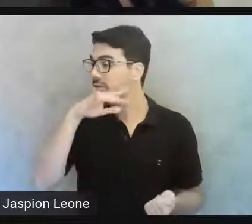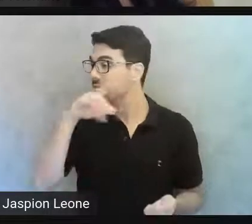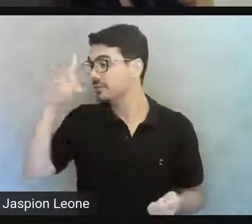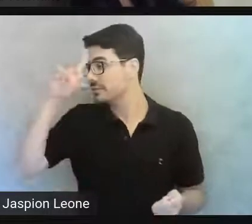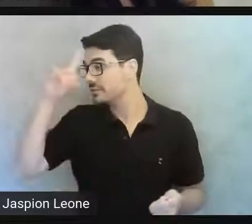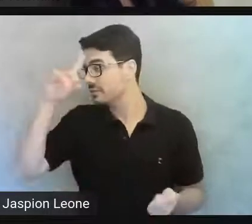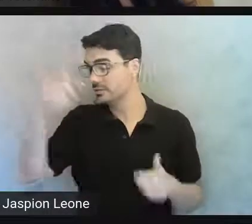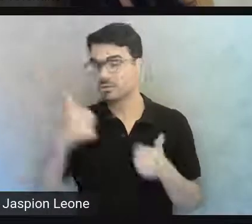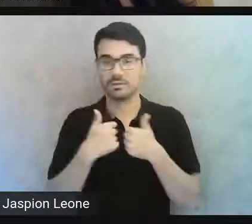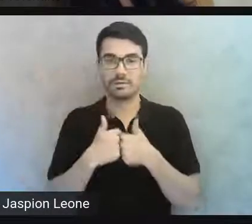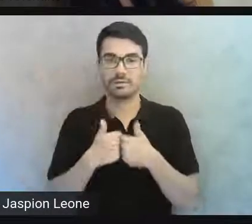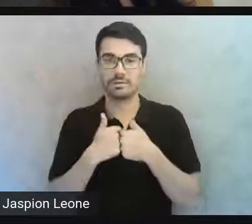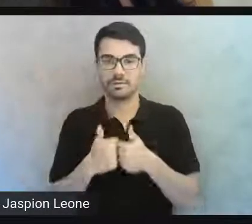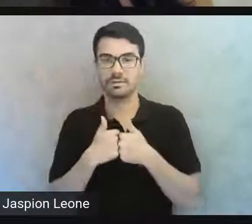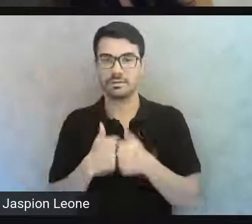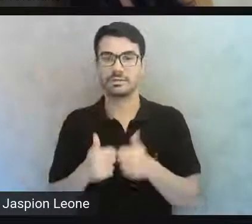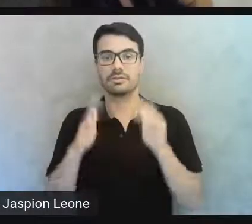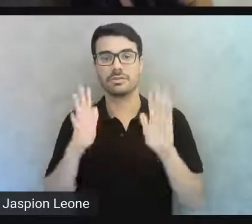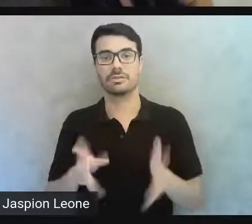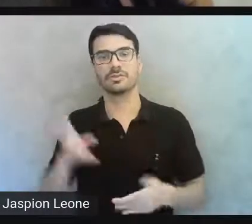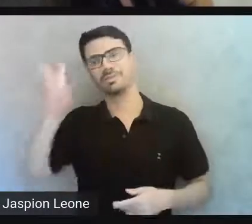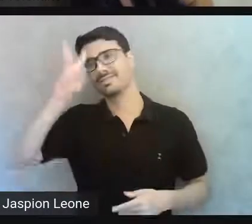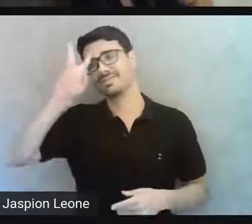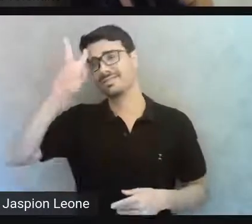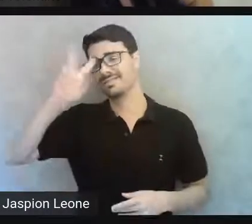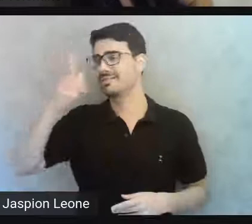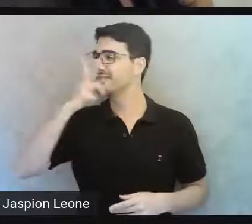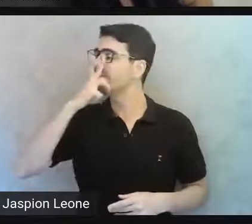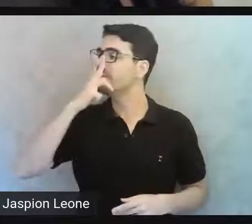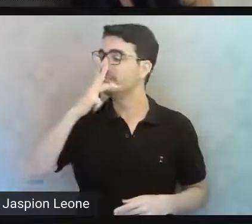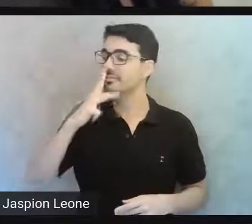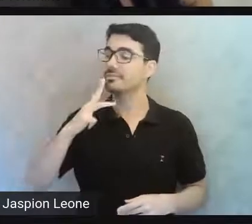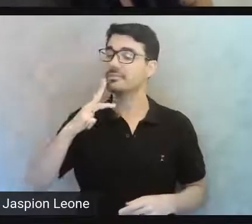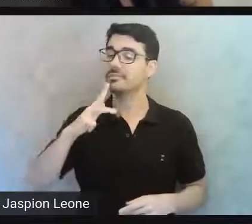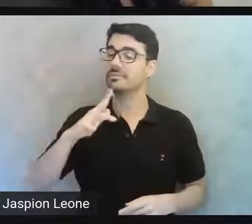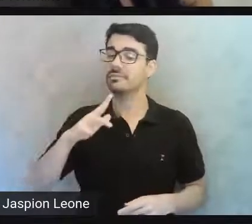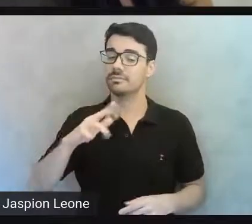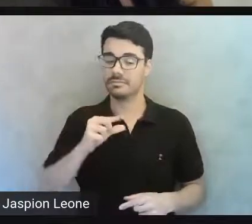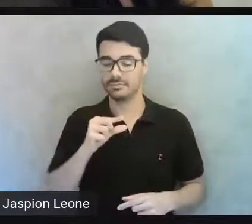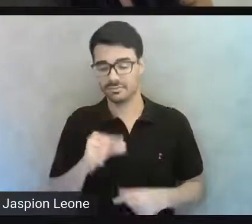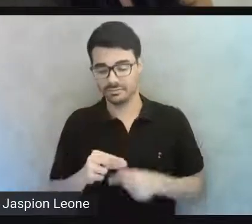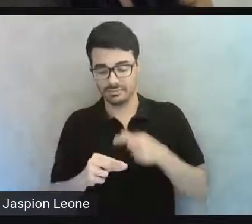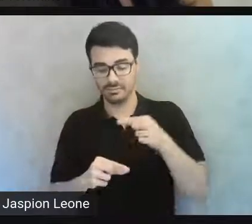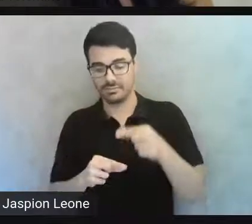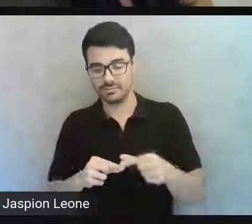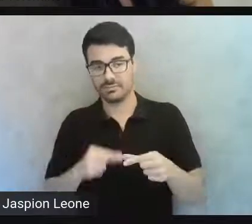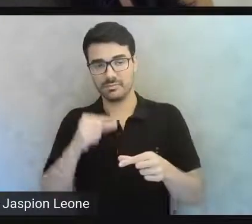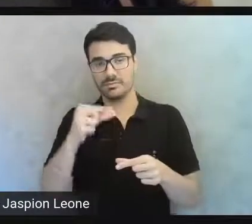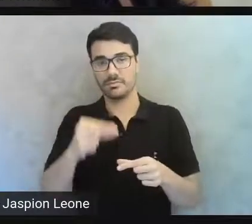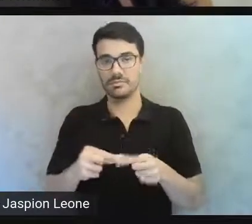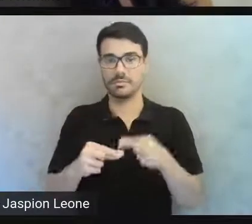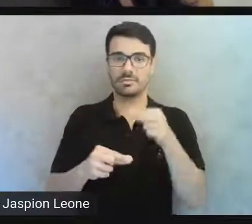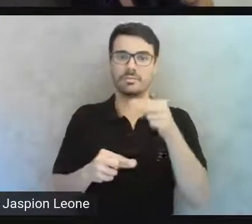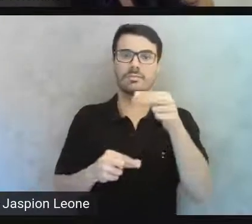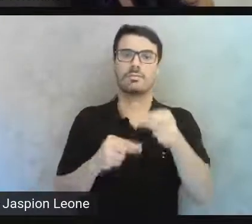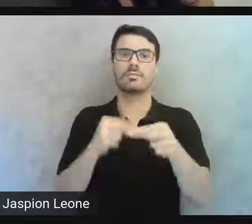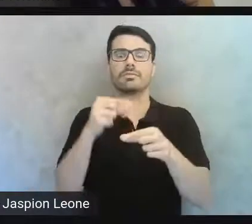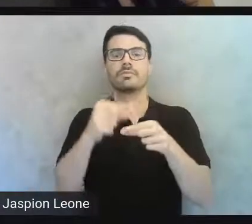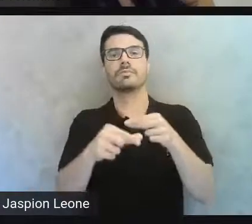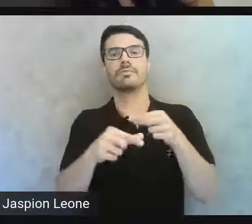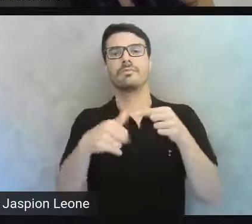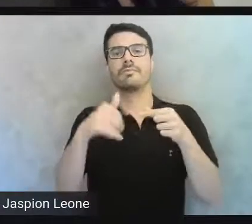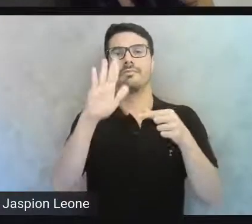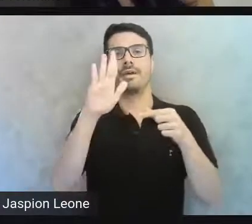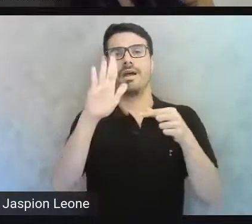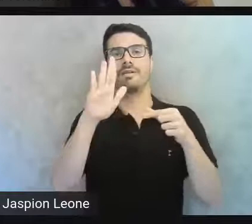vem com umas crenças, sabe? Com umas histórias que a gente precisa ir olhando para cada uma delas e ir conversando para ir ampliando um pouquinho mais